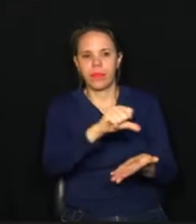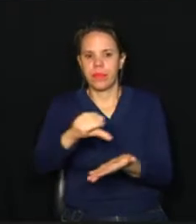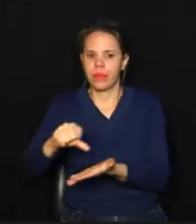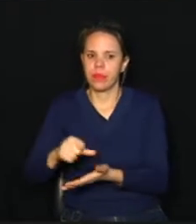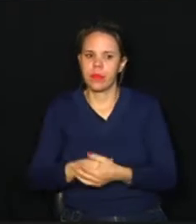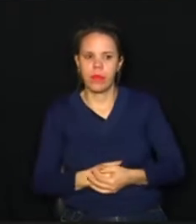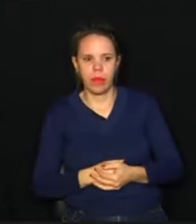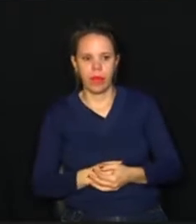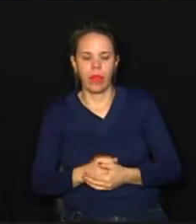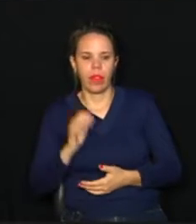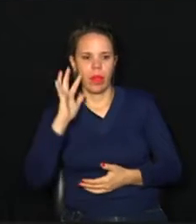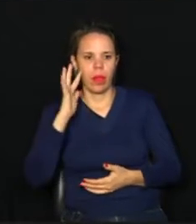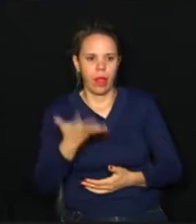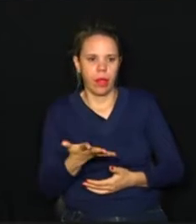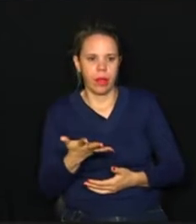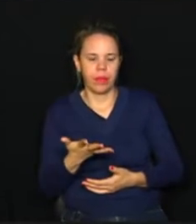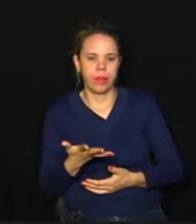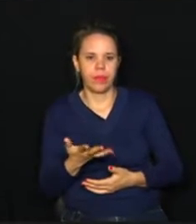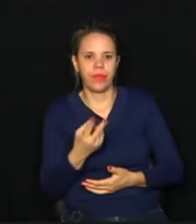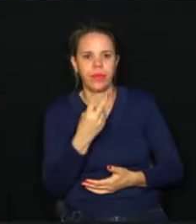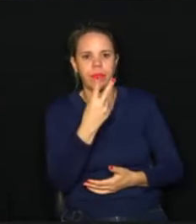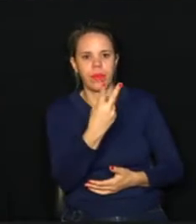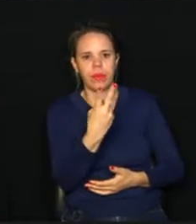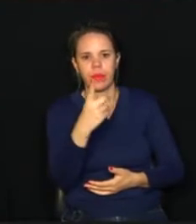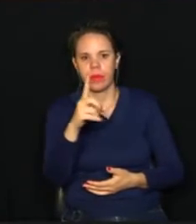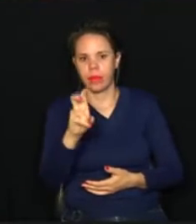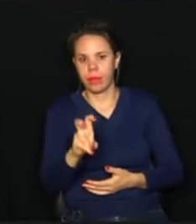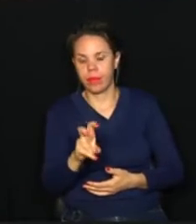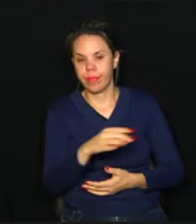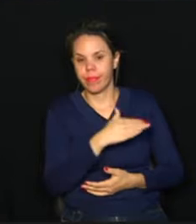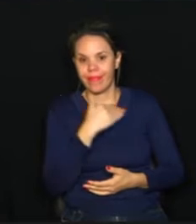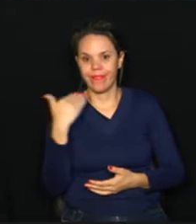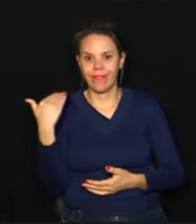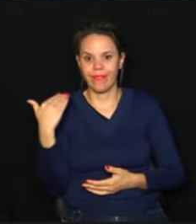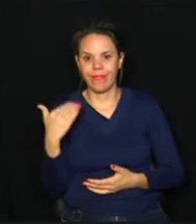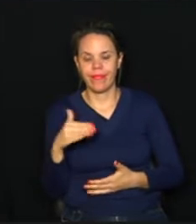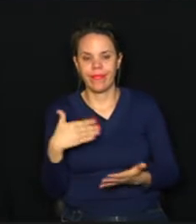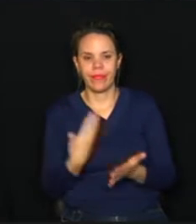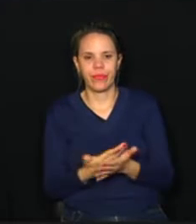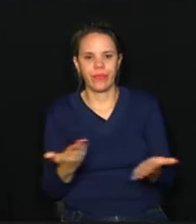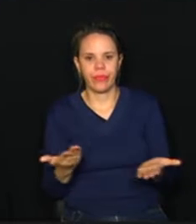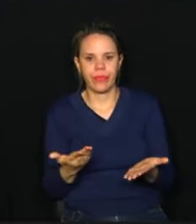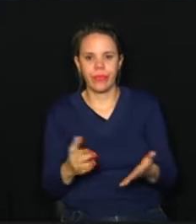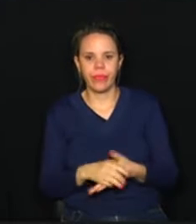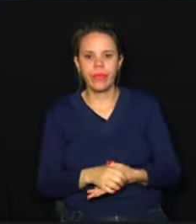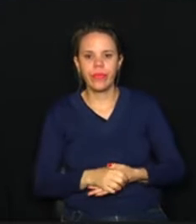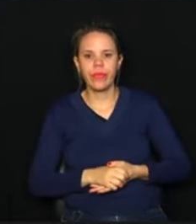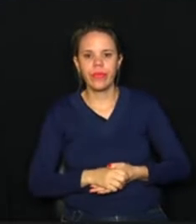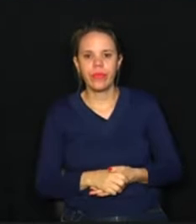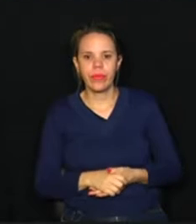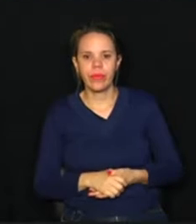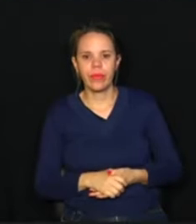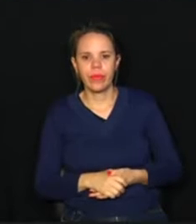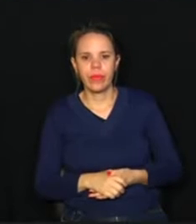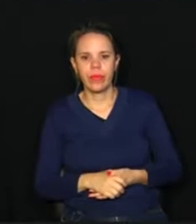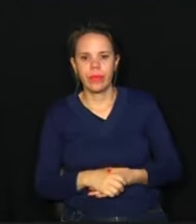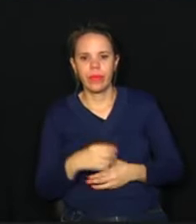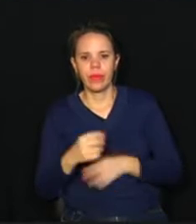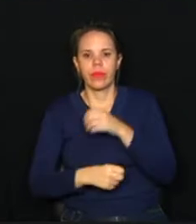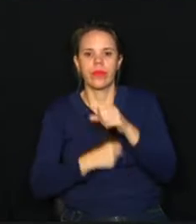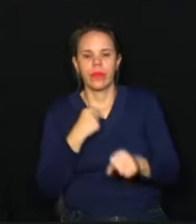que resultou em 215 óbitos até agora, no ano